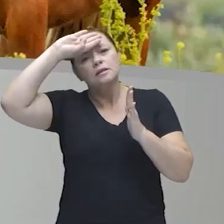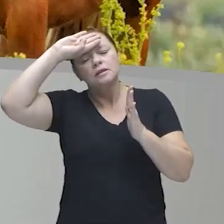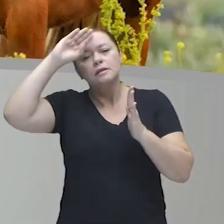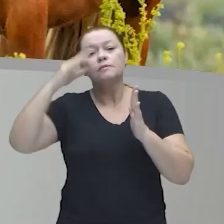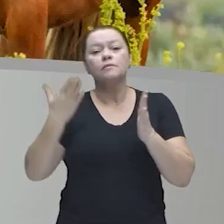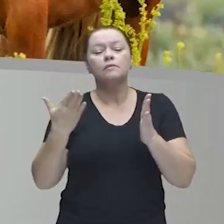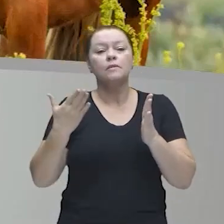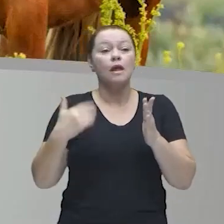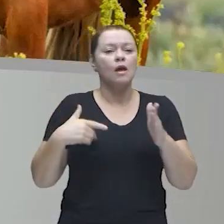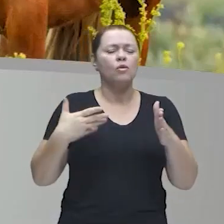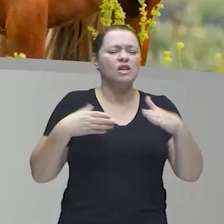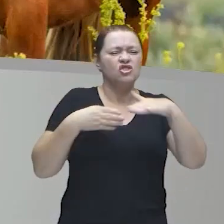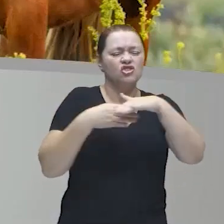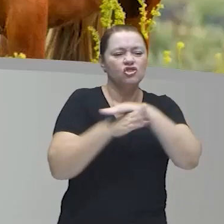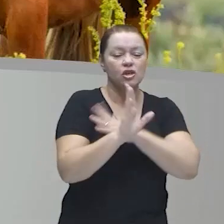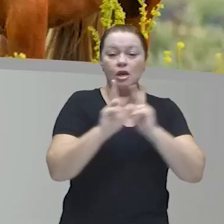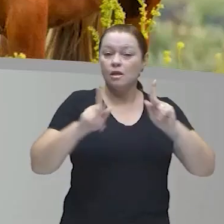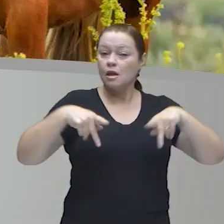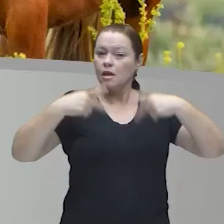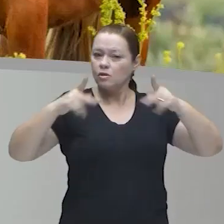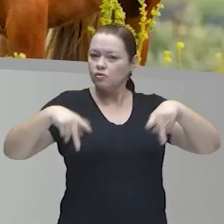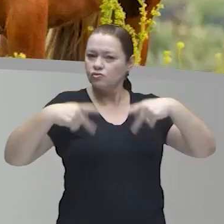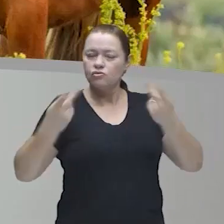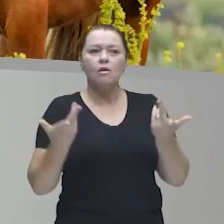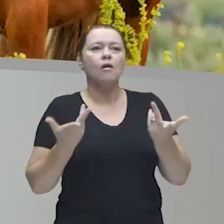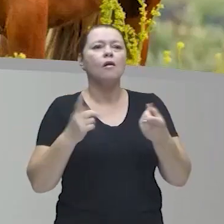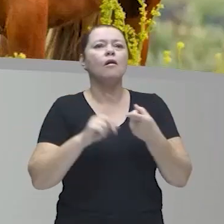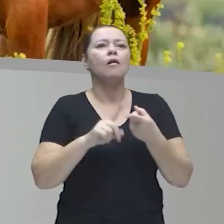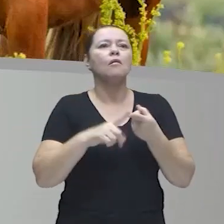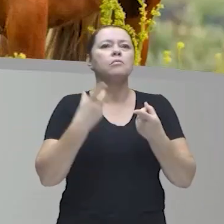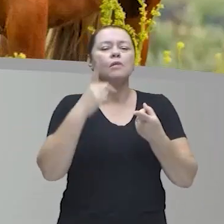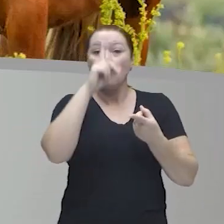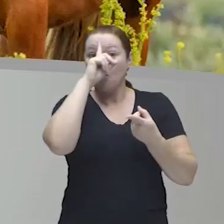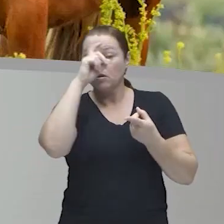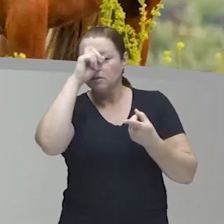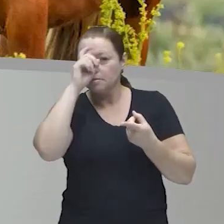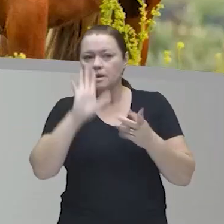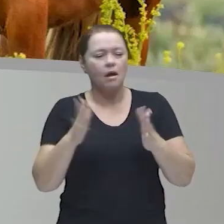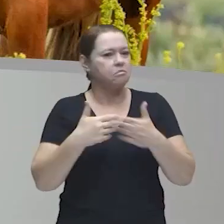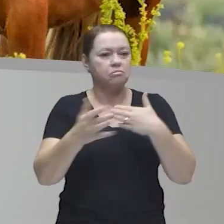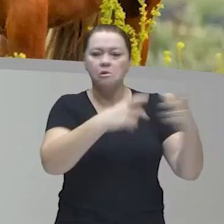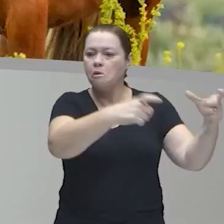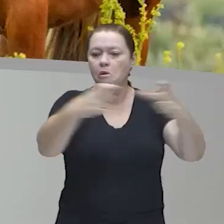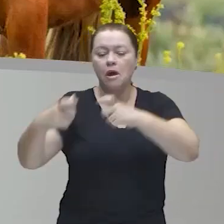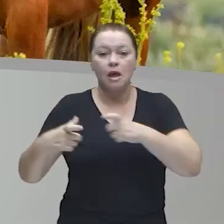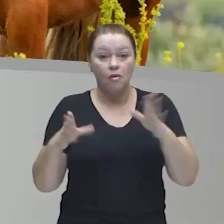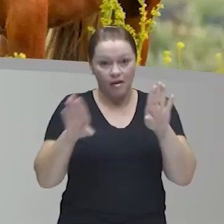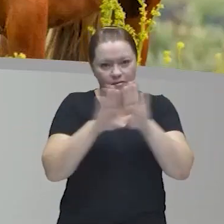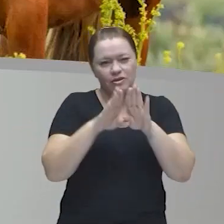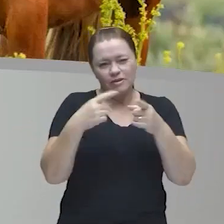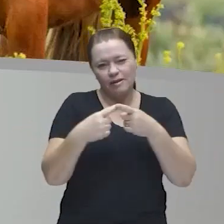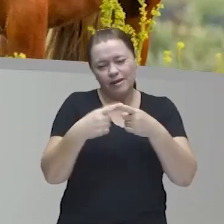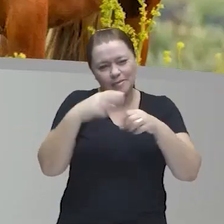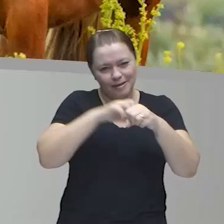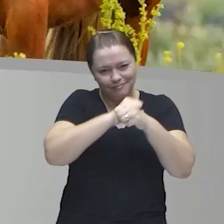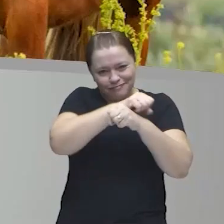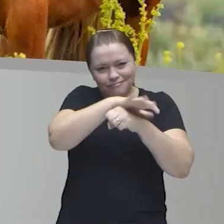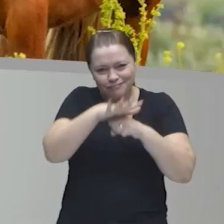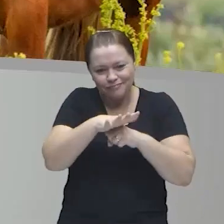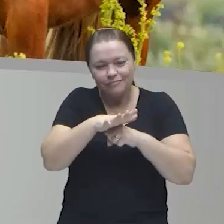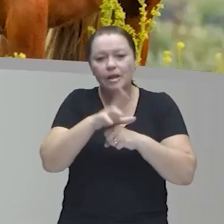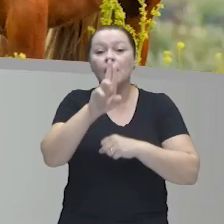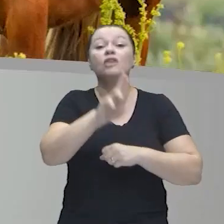aí em shopping, em hospitais, em qualquer ambiente agora fechado devido à pandemia, nós utilizamos